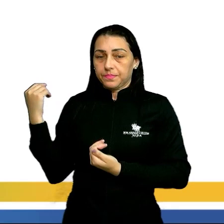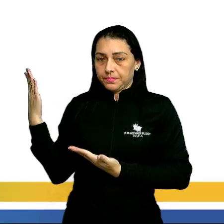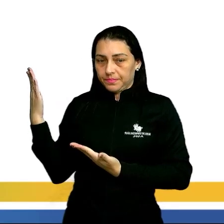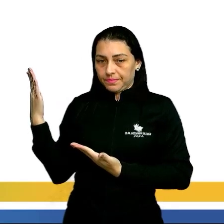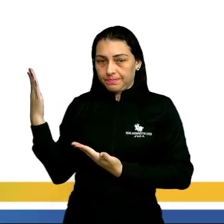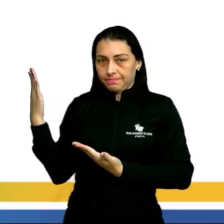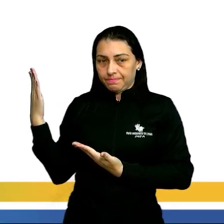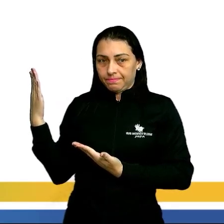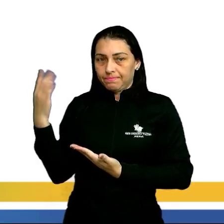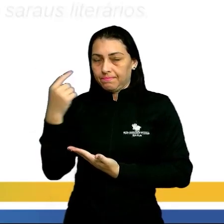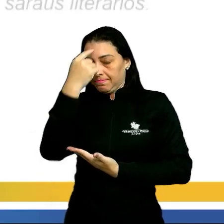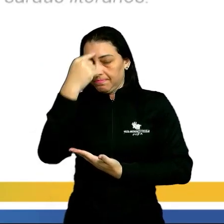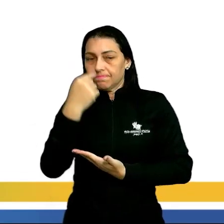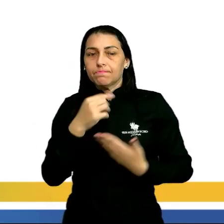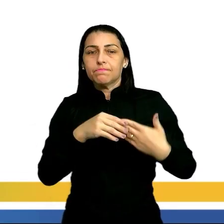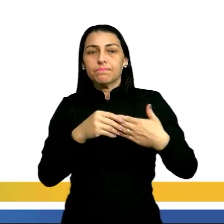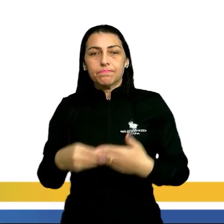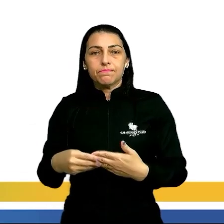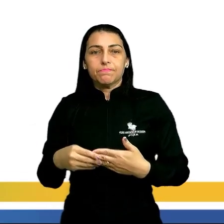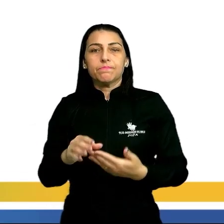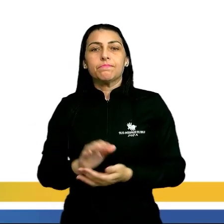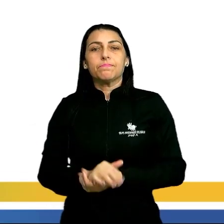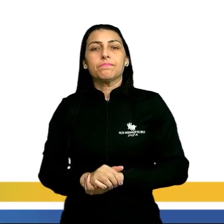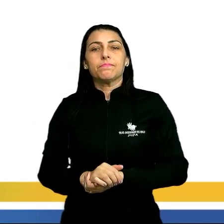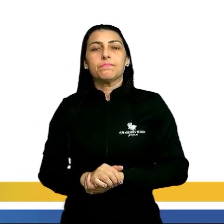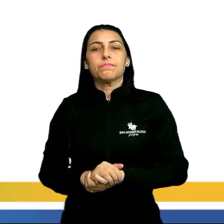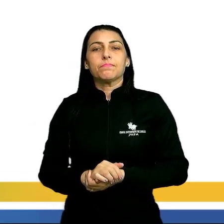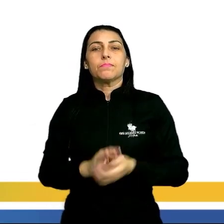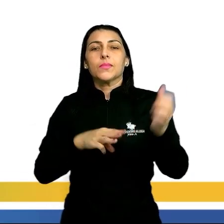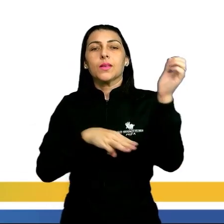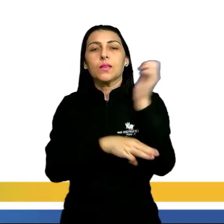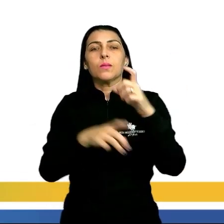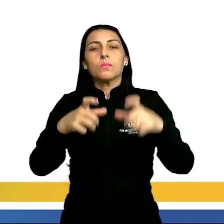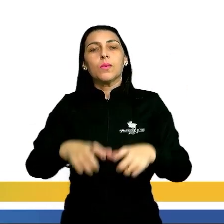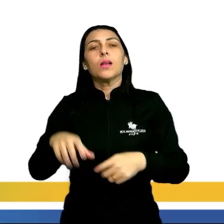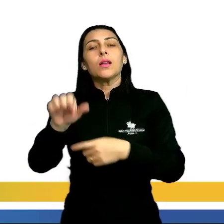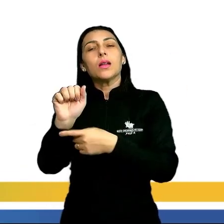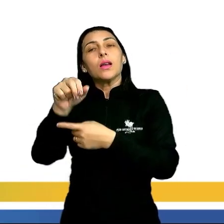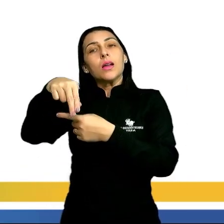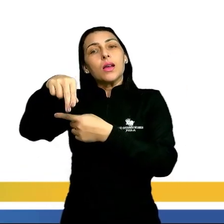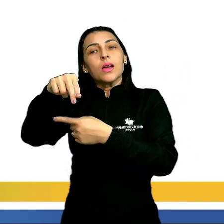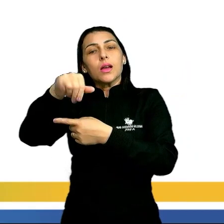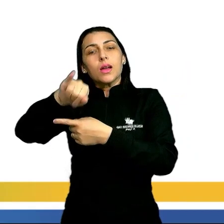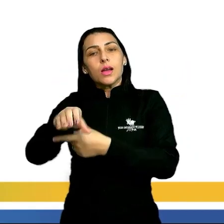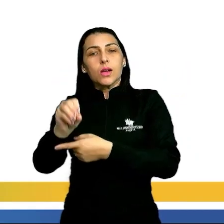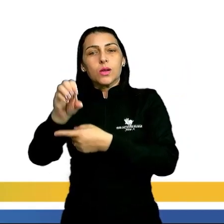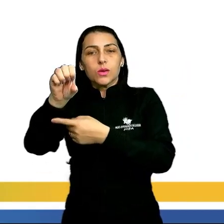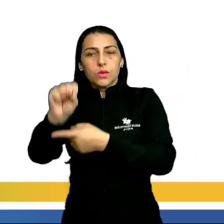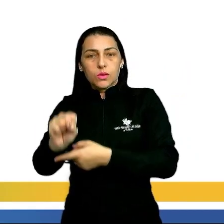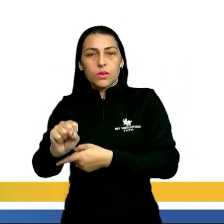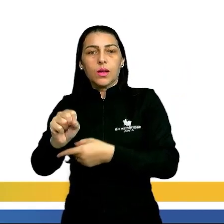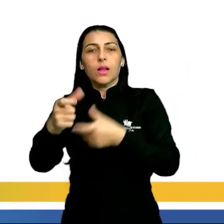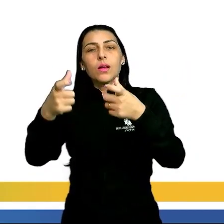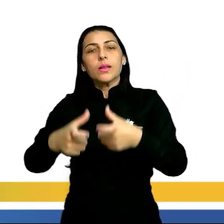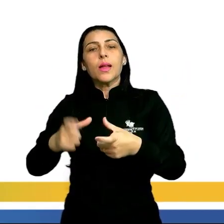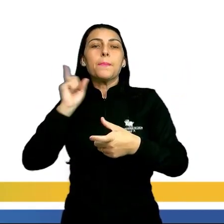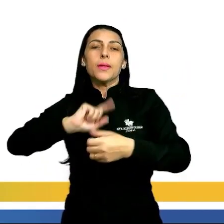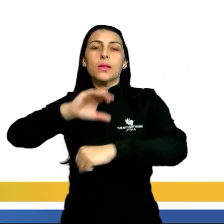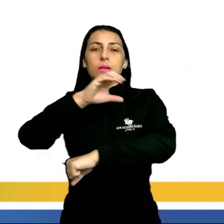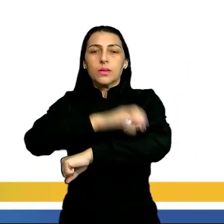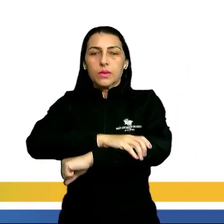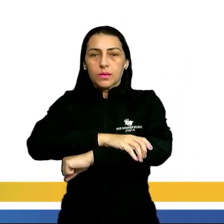Aí eu trouxe essa imagem, que é a fachada do Museu Espaço dos Anjos, em que fica localizado ali